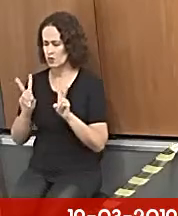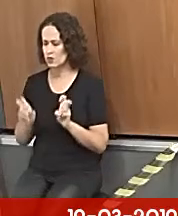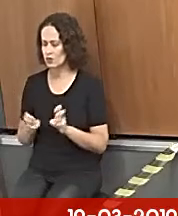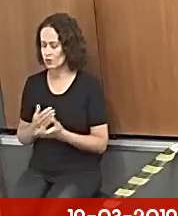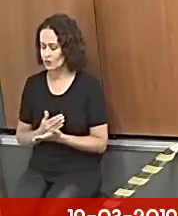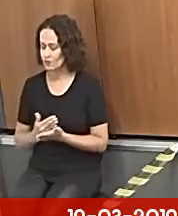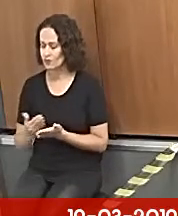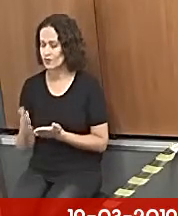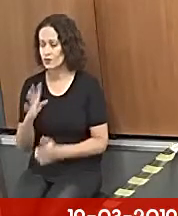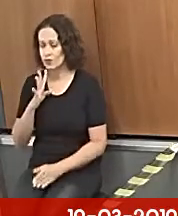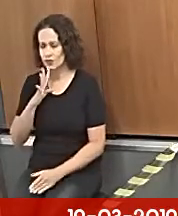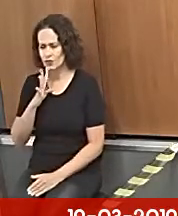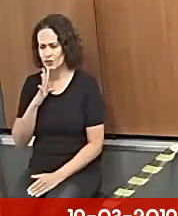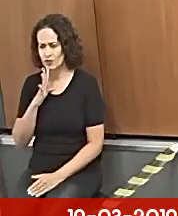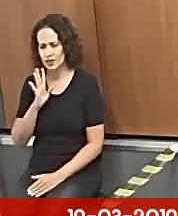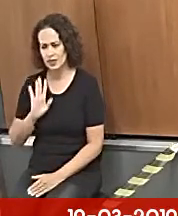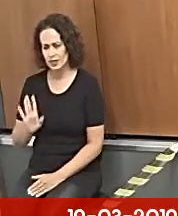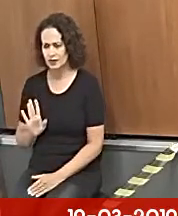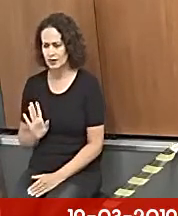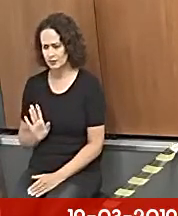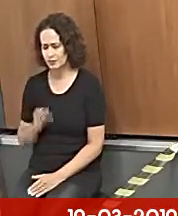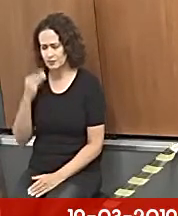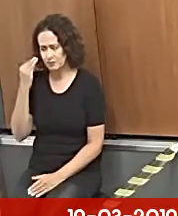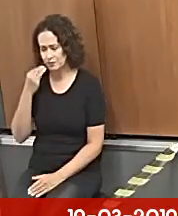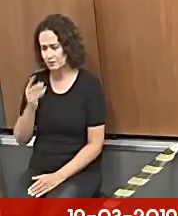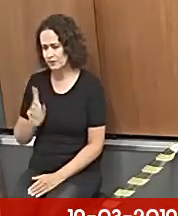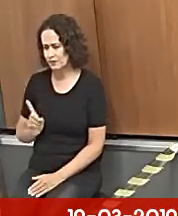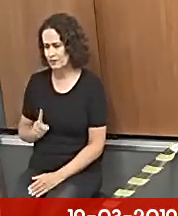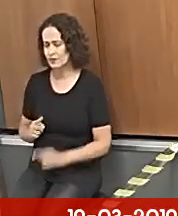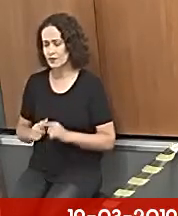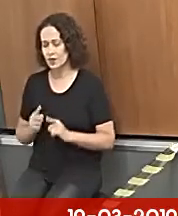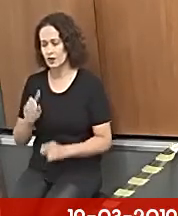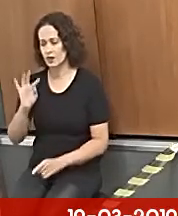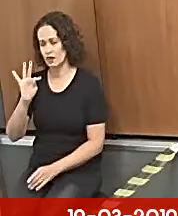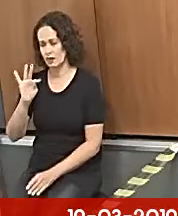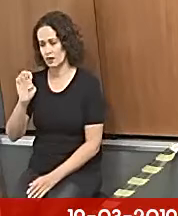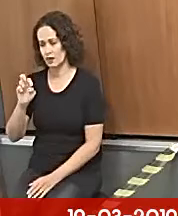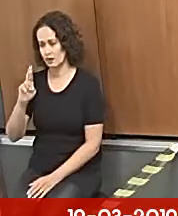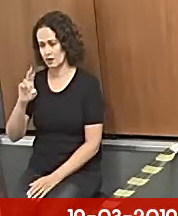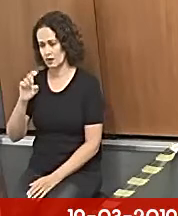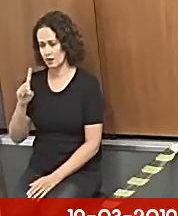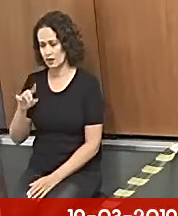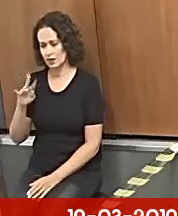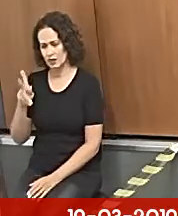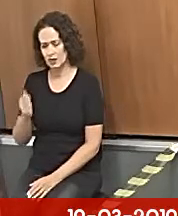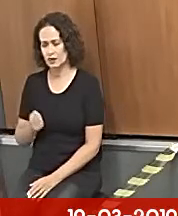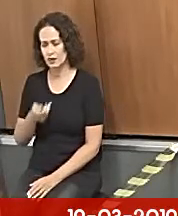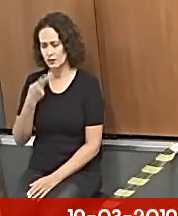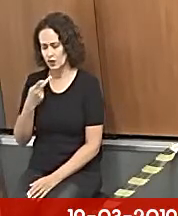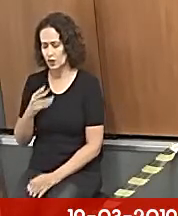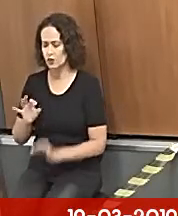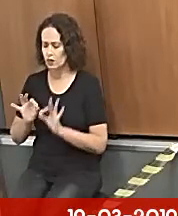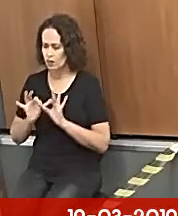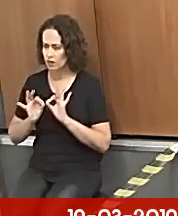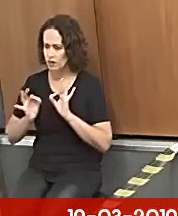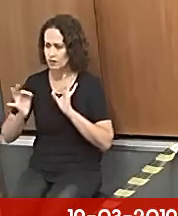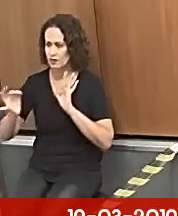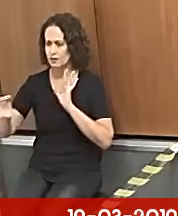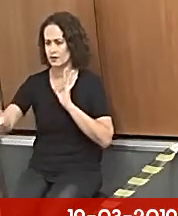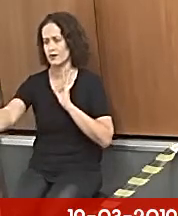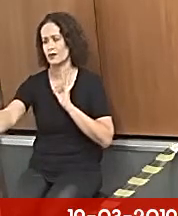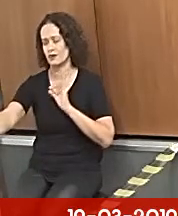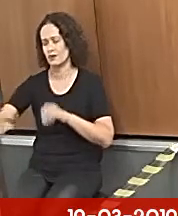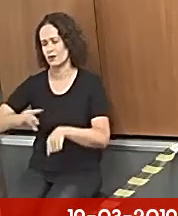conhecer sem ter vivenciado agora imagina há 13 dias foi ao banheiro a distância do banheiro e muita das vezes